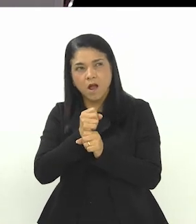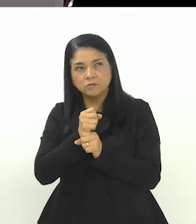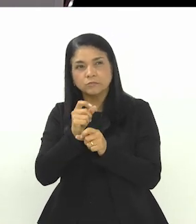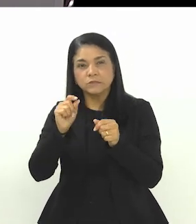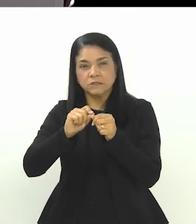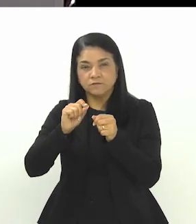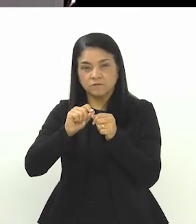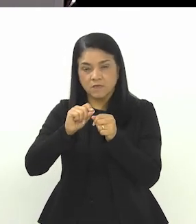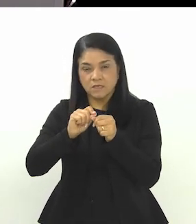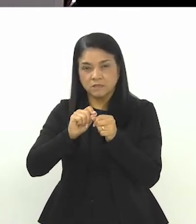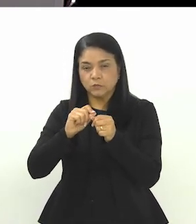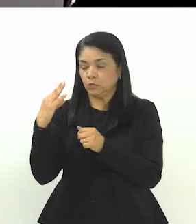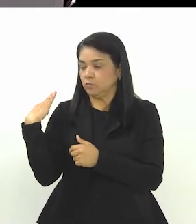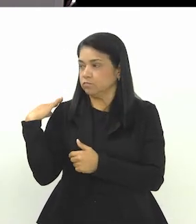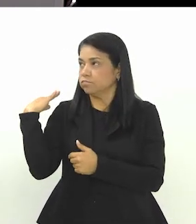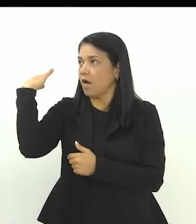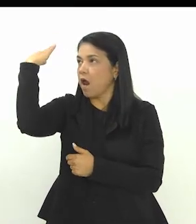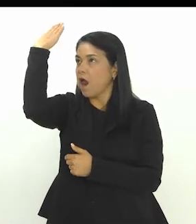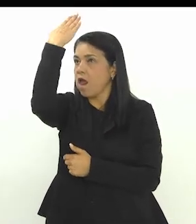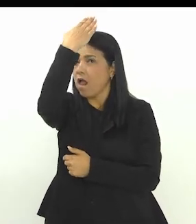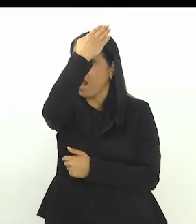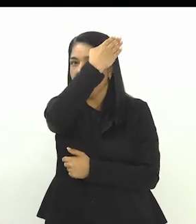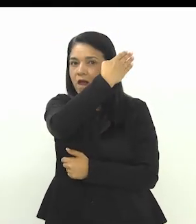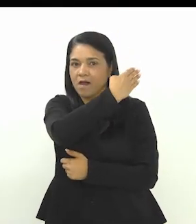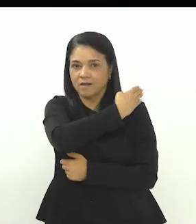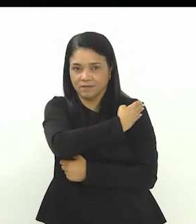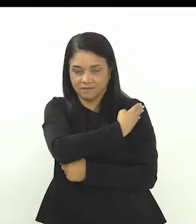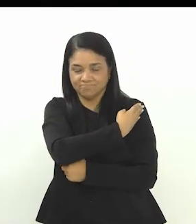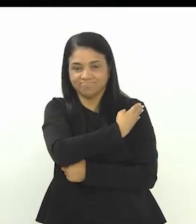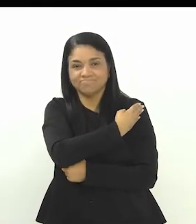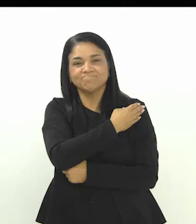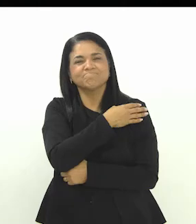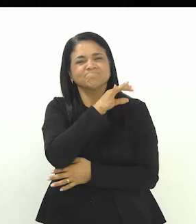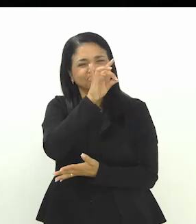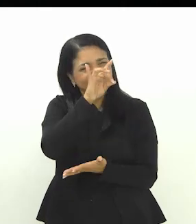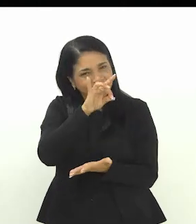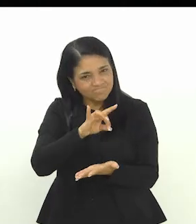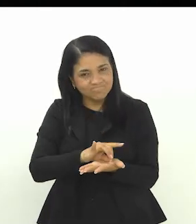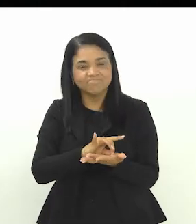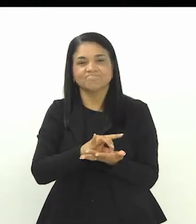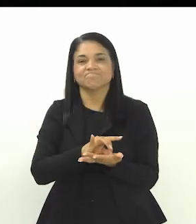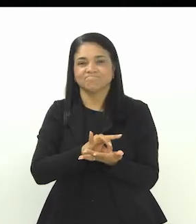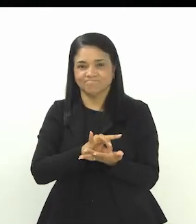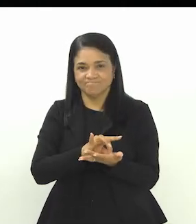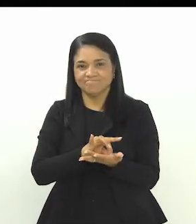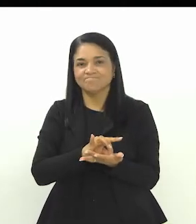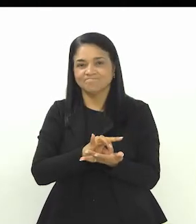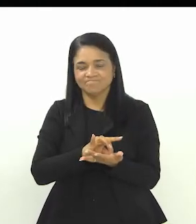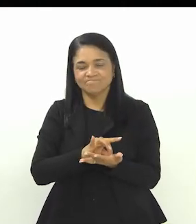o ano do que a gente fez o manto da Nossa Senhora. Realmente ali eu acho que